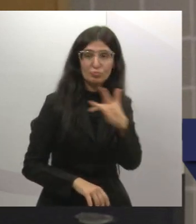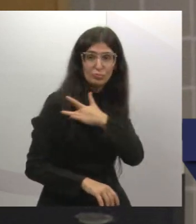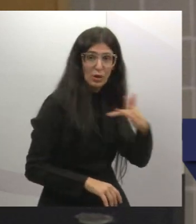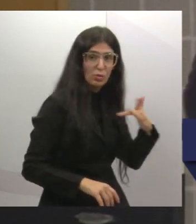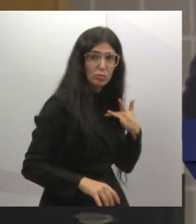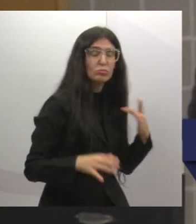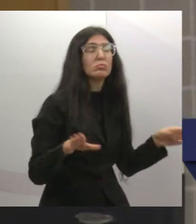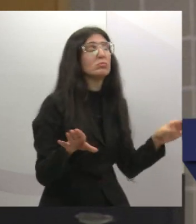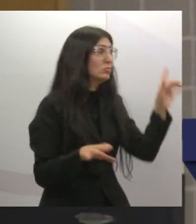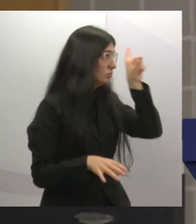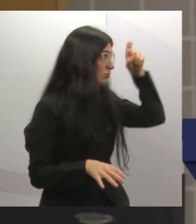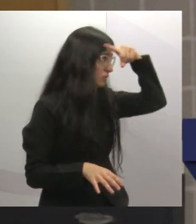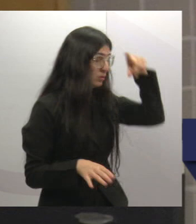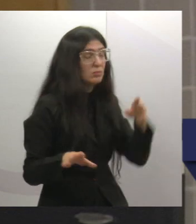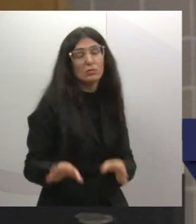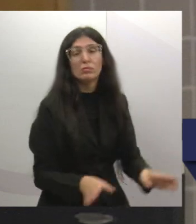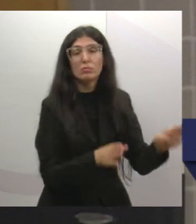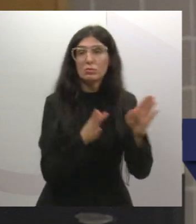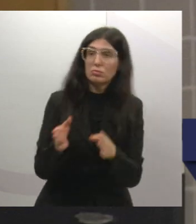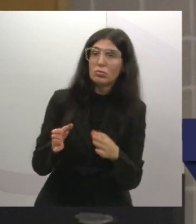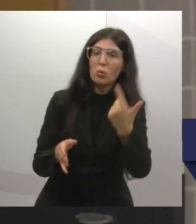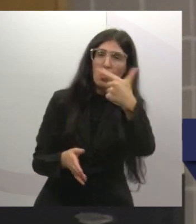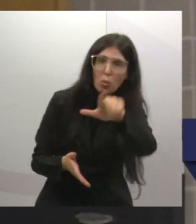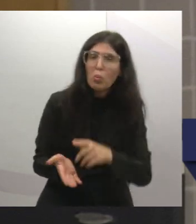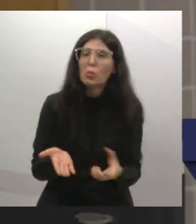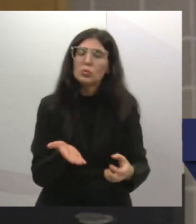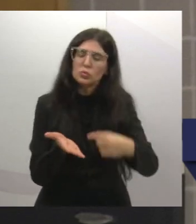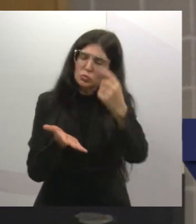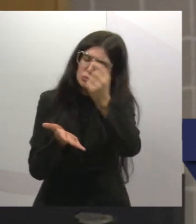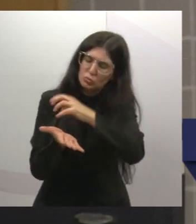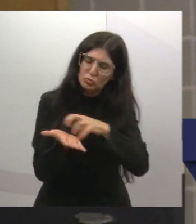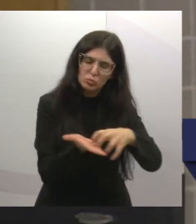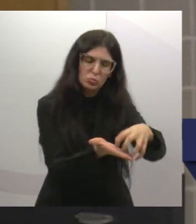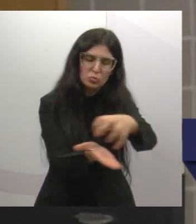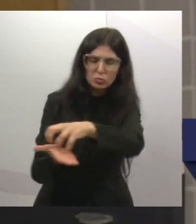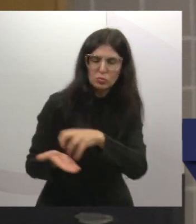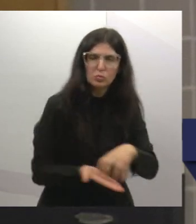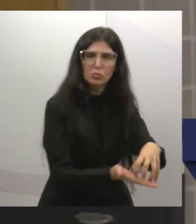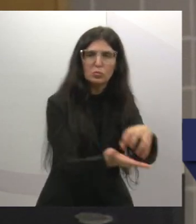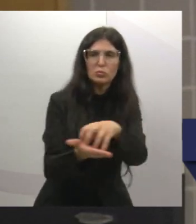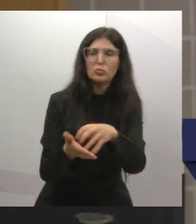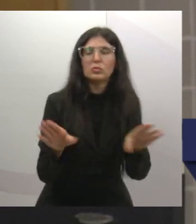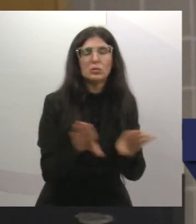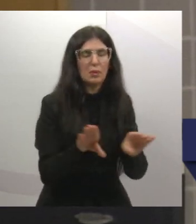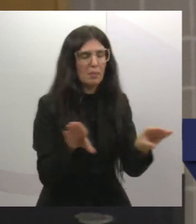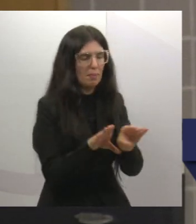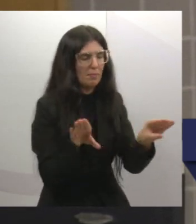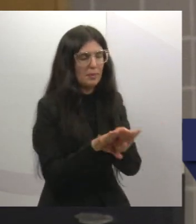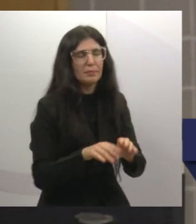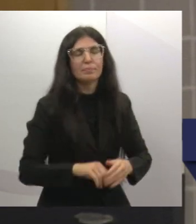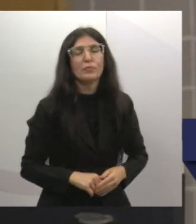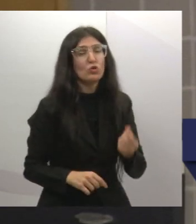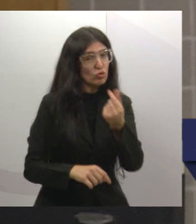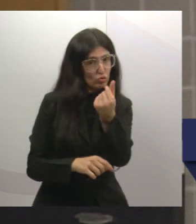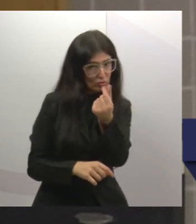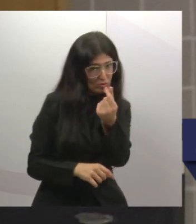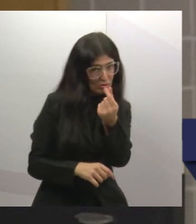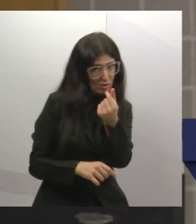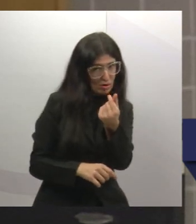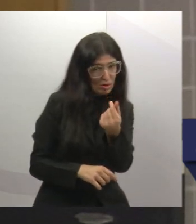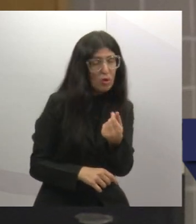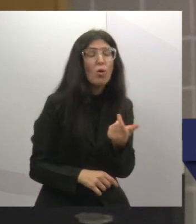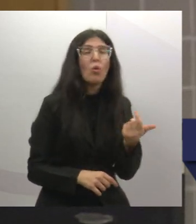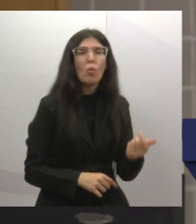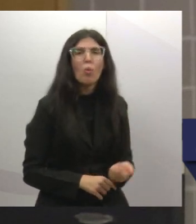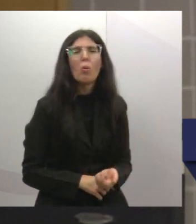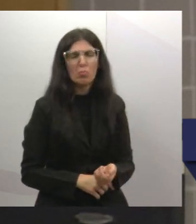para as outras áreas de assistencialismo também, que estão chegando, né? Então, esses valores chegando, a tendência é para